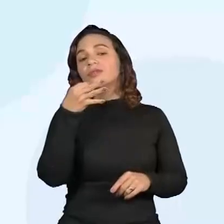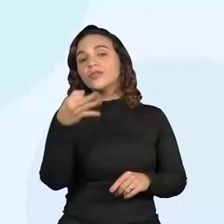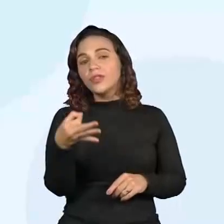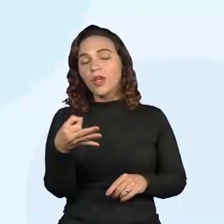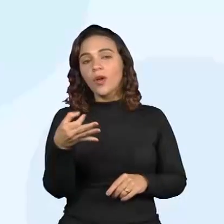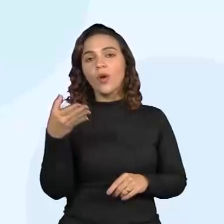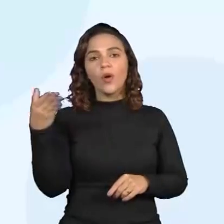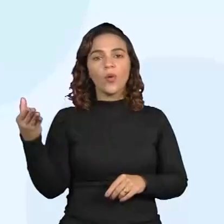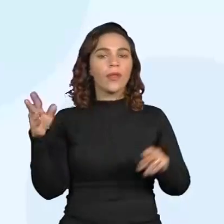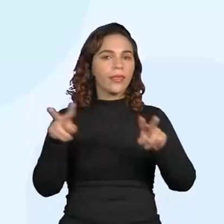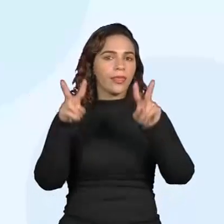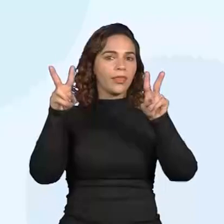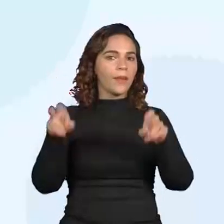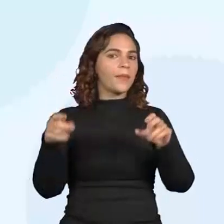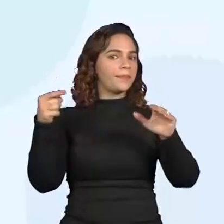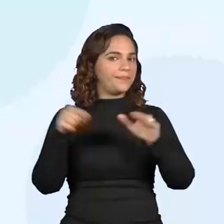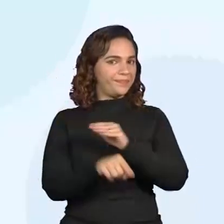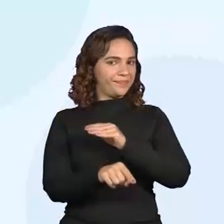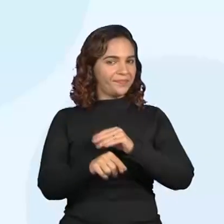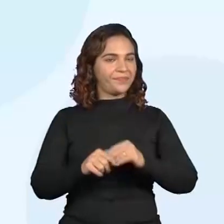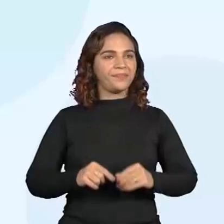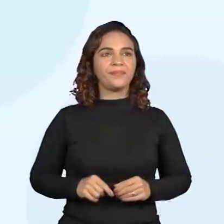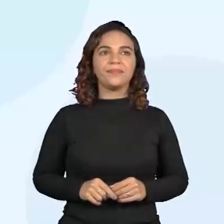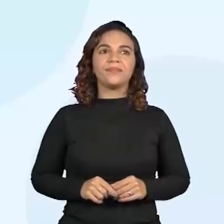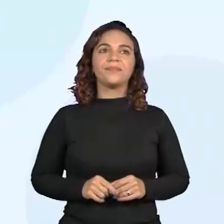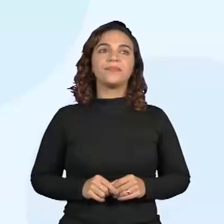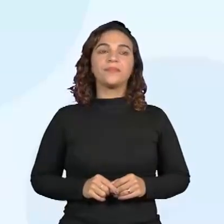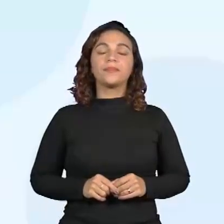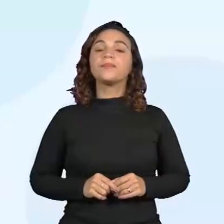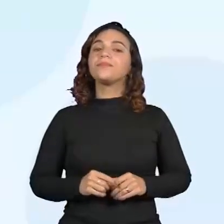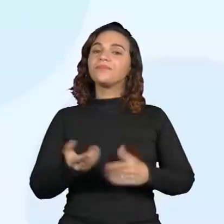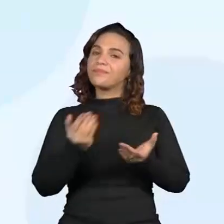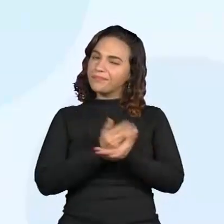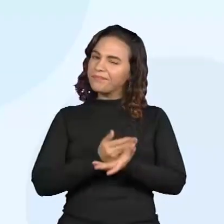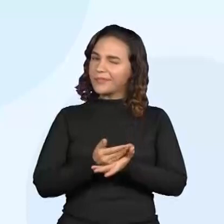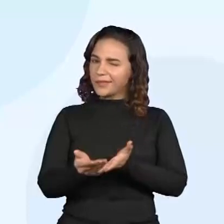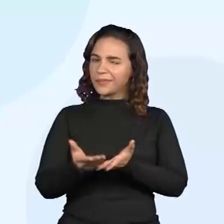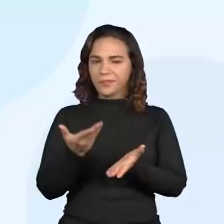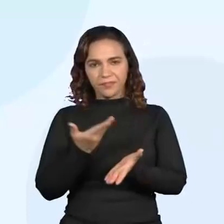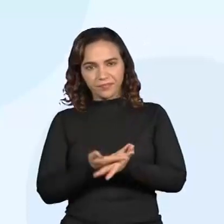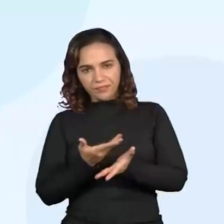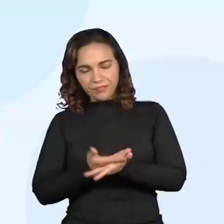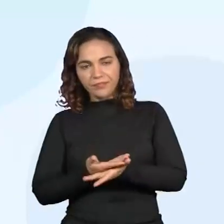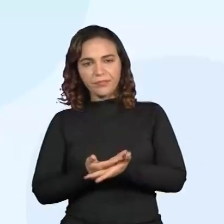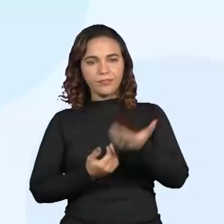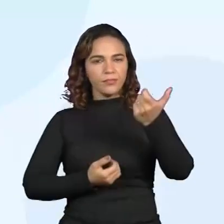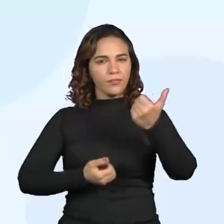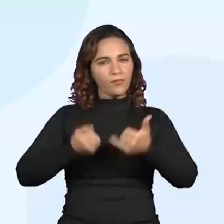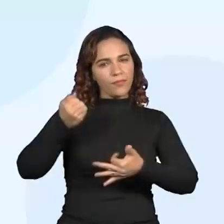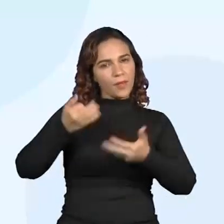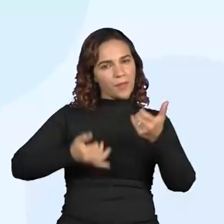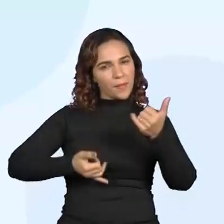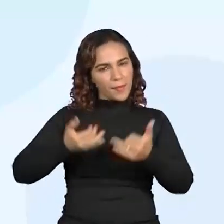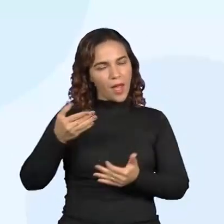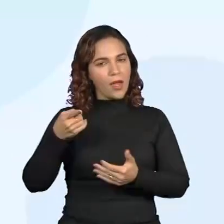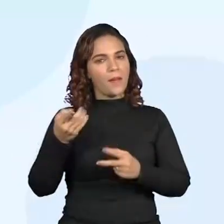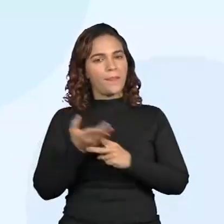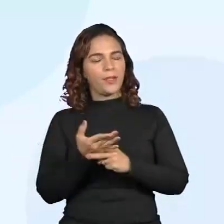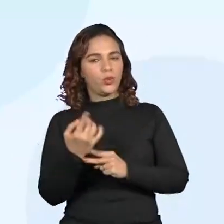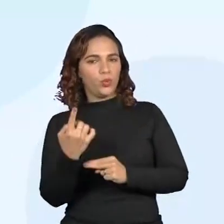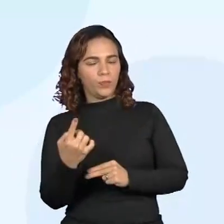de aprofundamento no assunto. Para começo de conversa, na parte 1 dessa